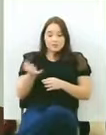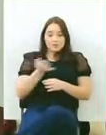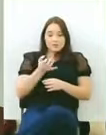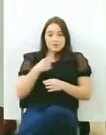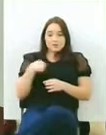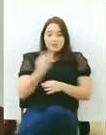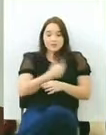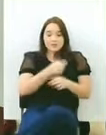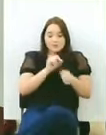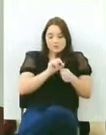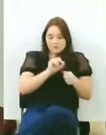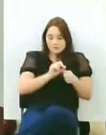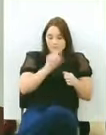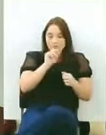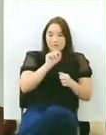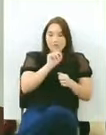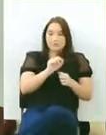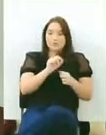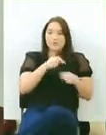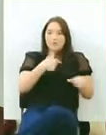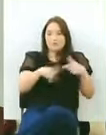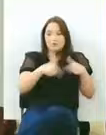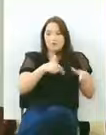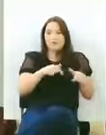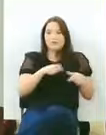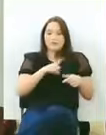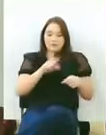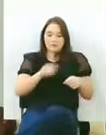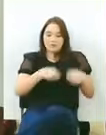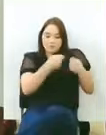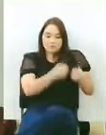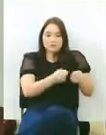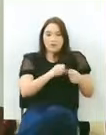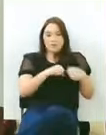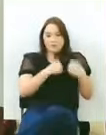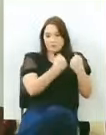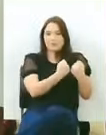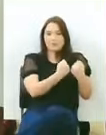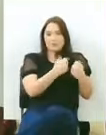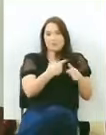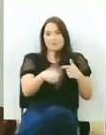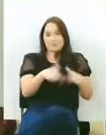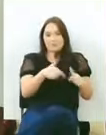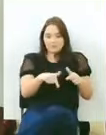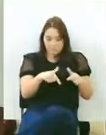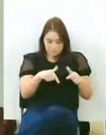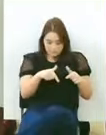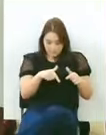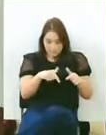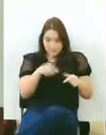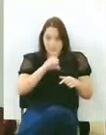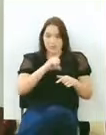Deus quer que nós nos ofereçamos para o serviço, e não que as pessoas